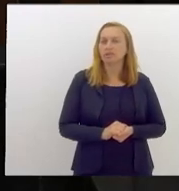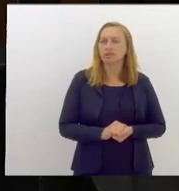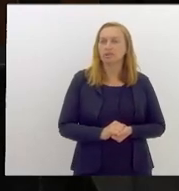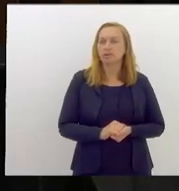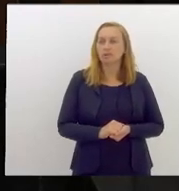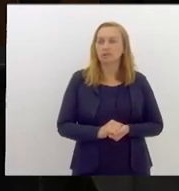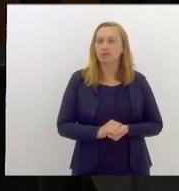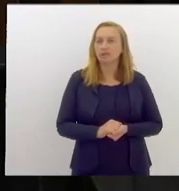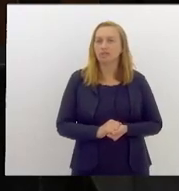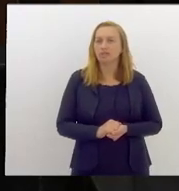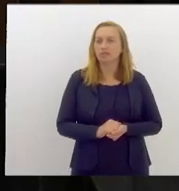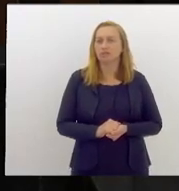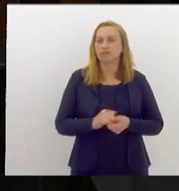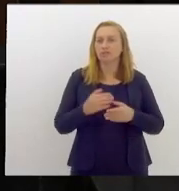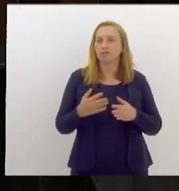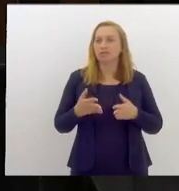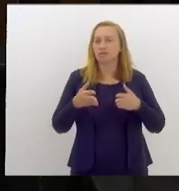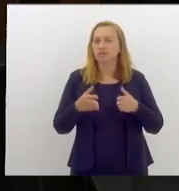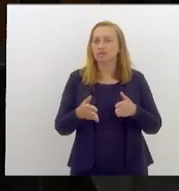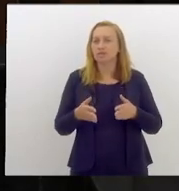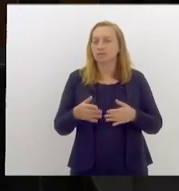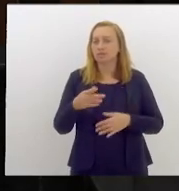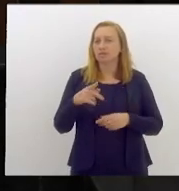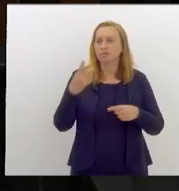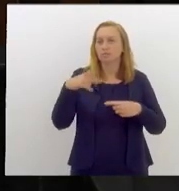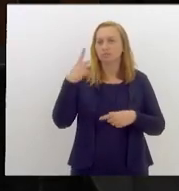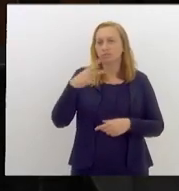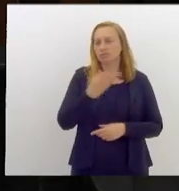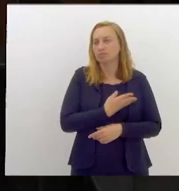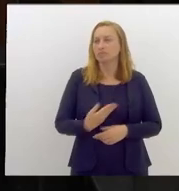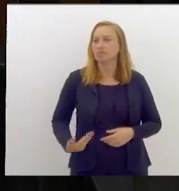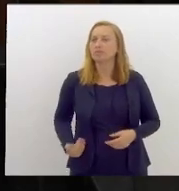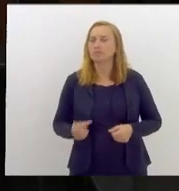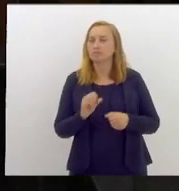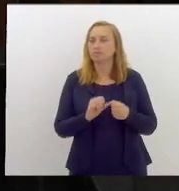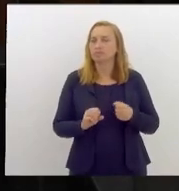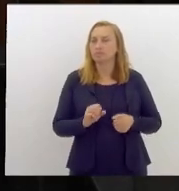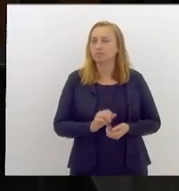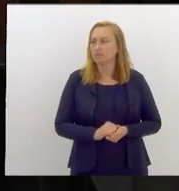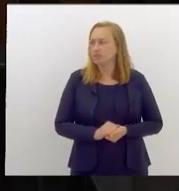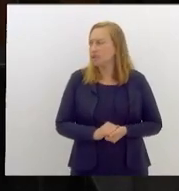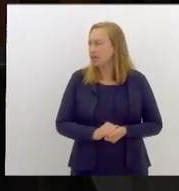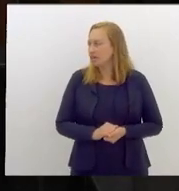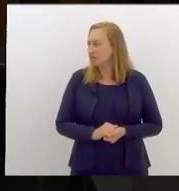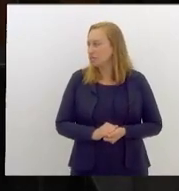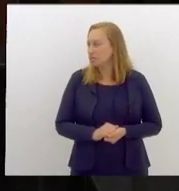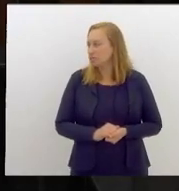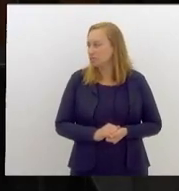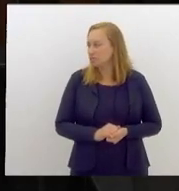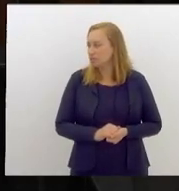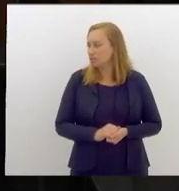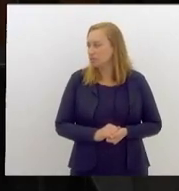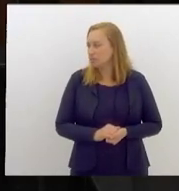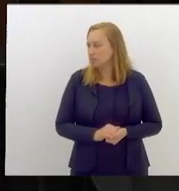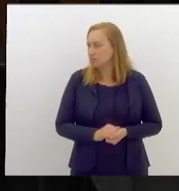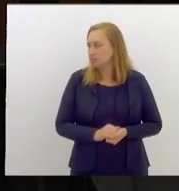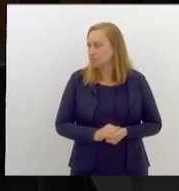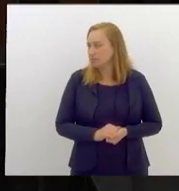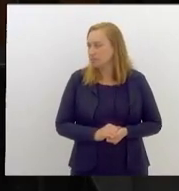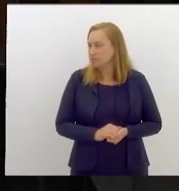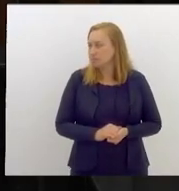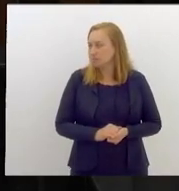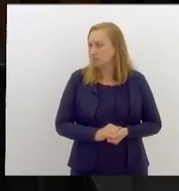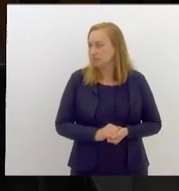reflete essa política que o governo vem fazendo e isso é absolutamente absurdo absolutamente